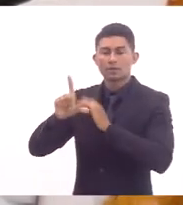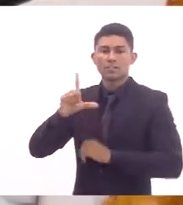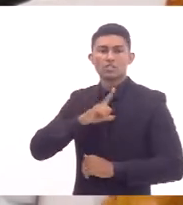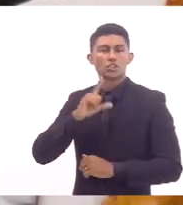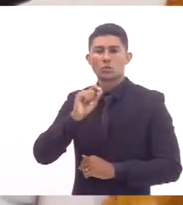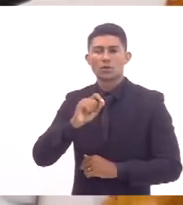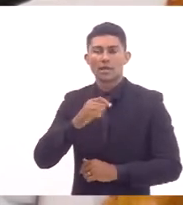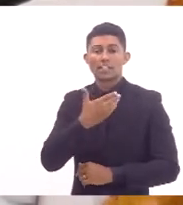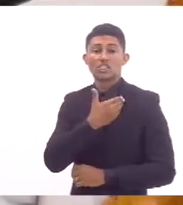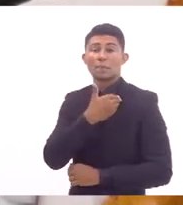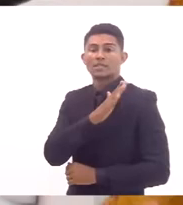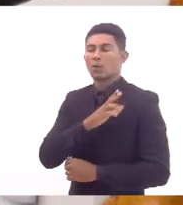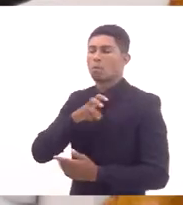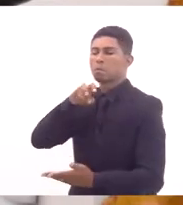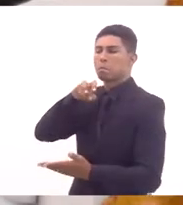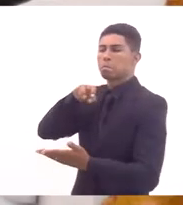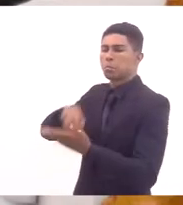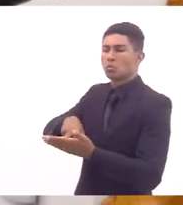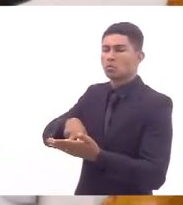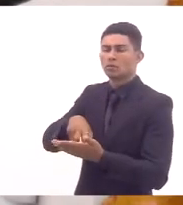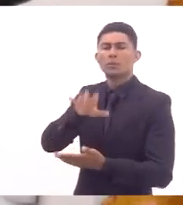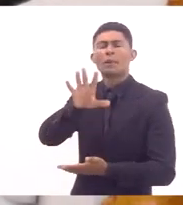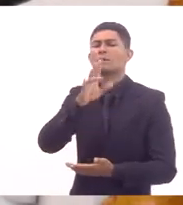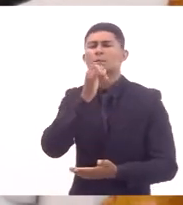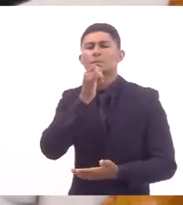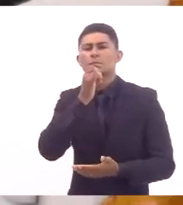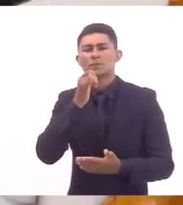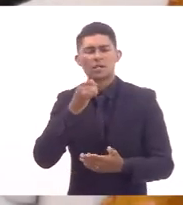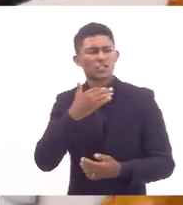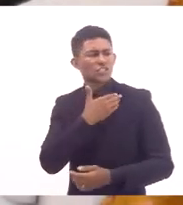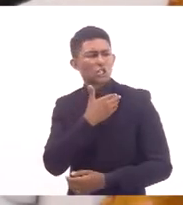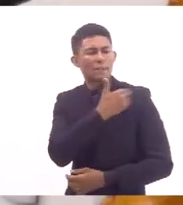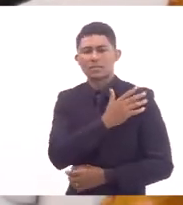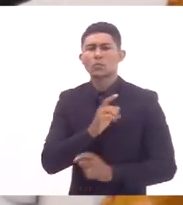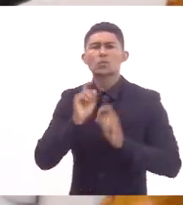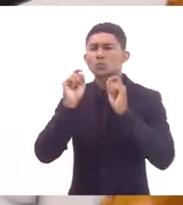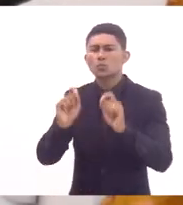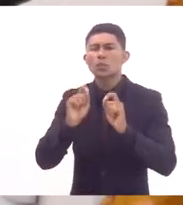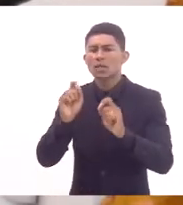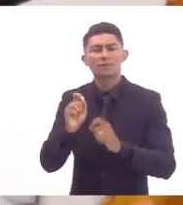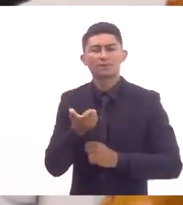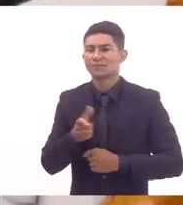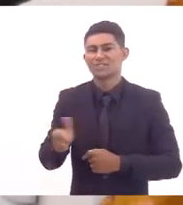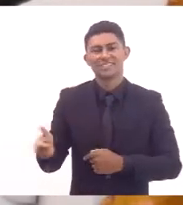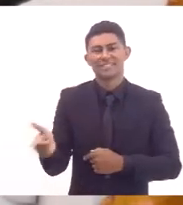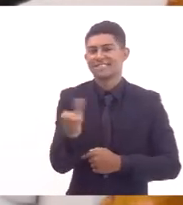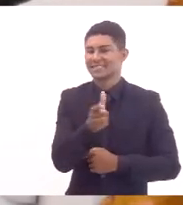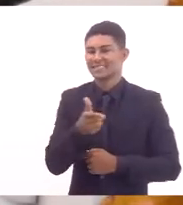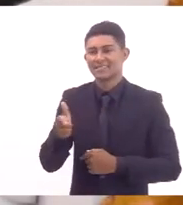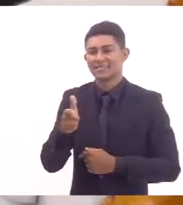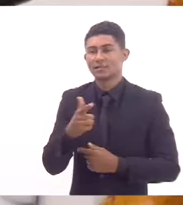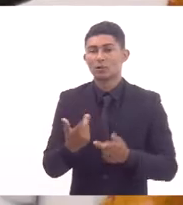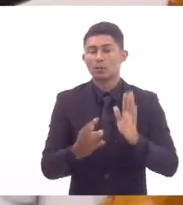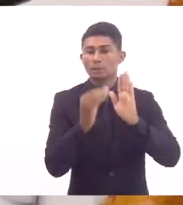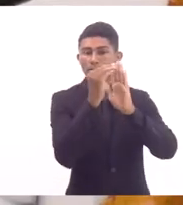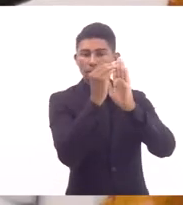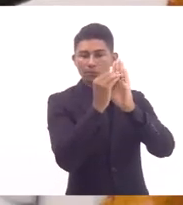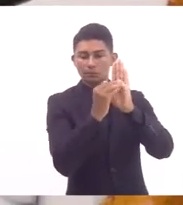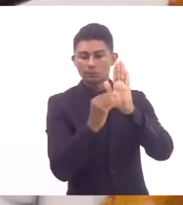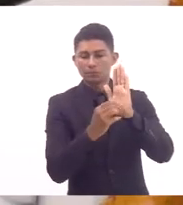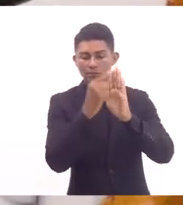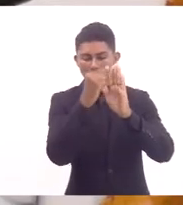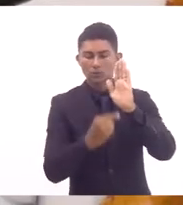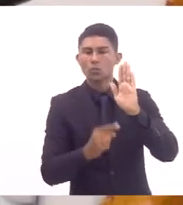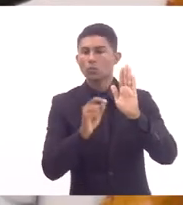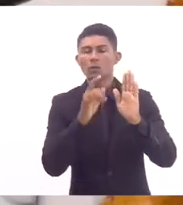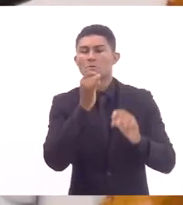discriminação não estava definido exatamente o que que era discriminação entanti de se definiu por exemplo que era tratada Diferentemente